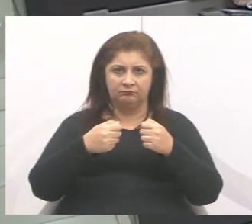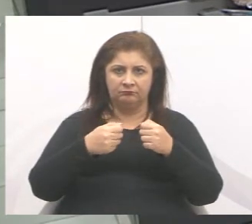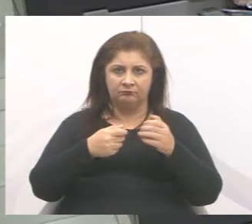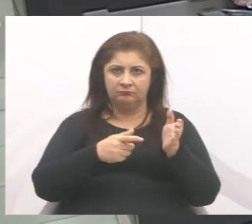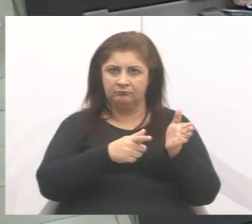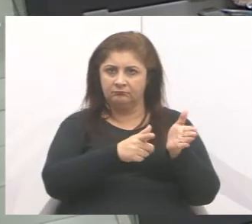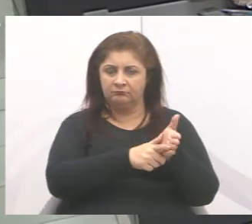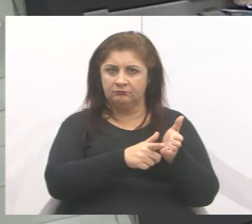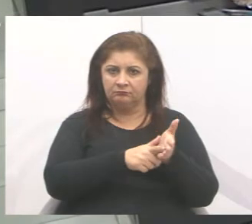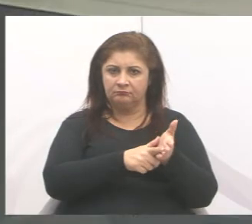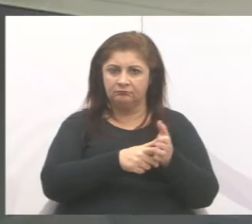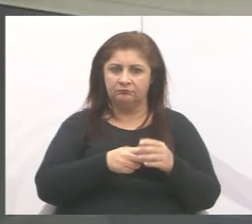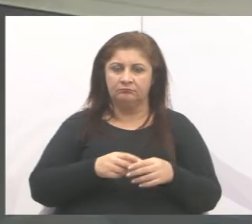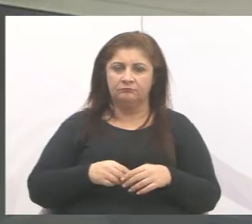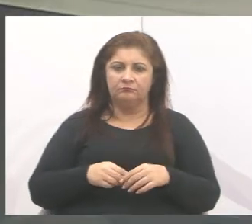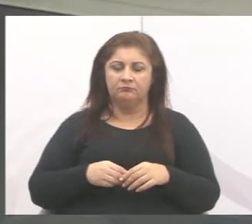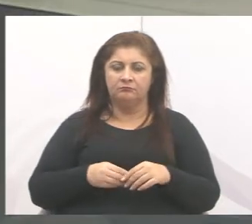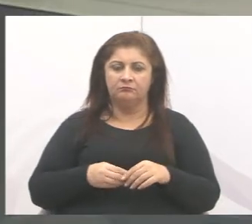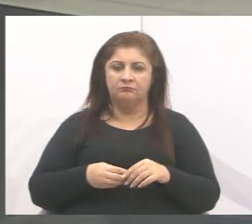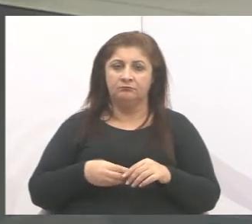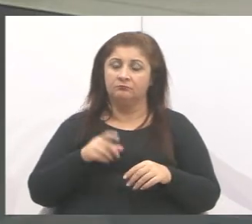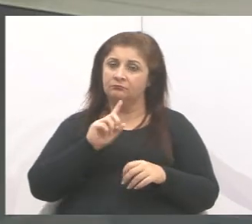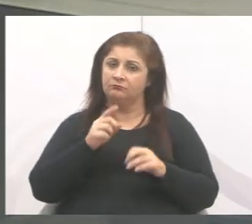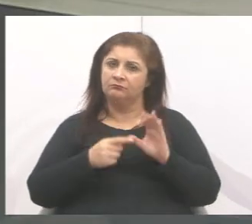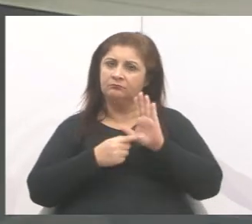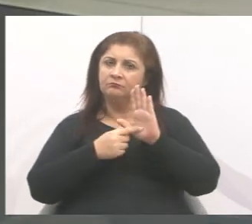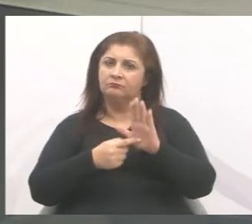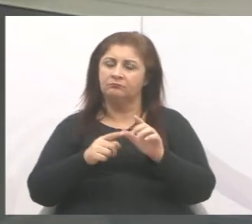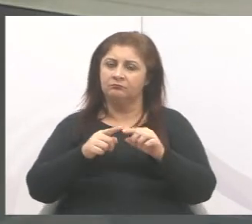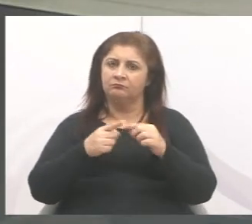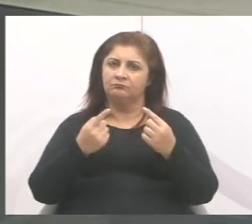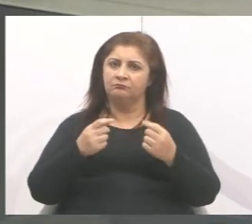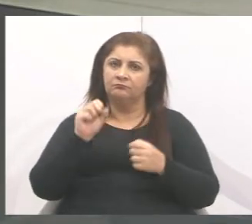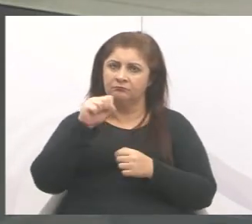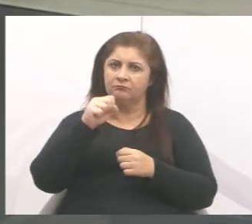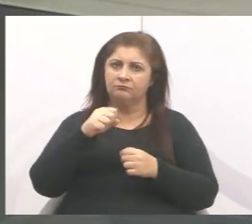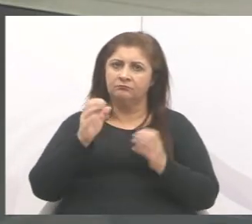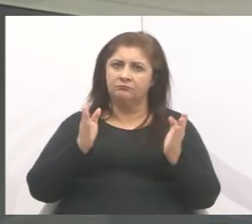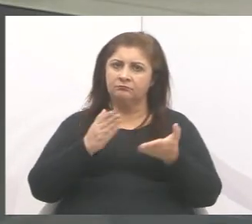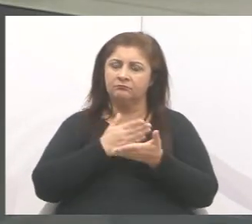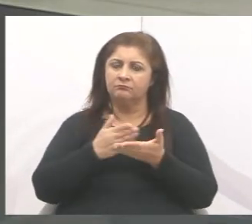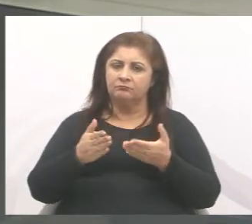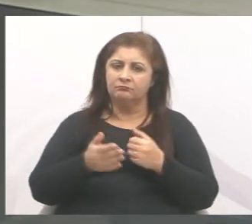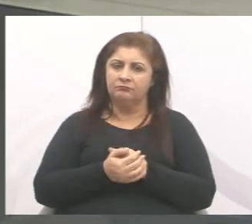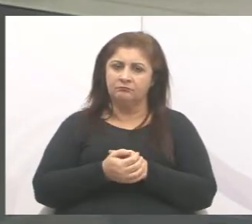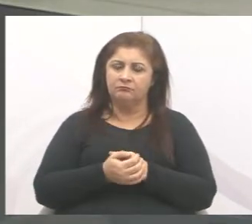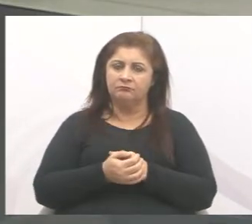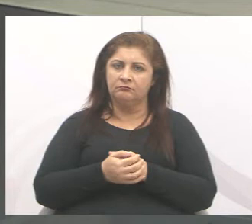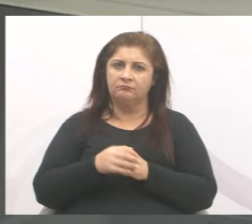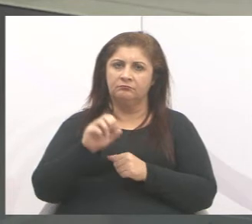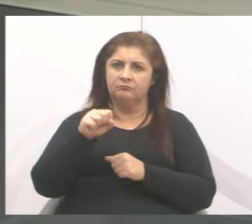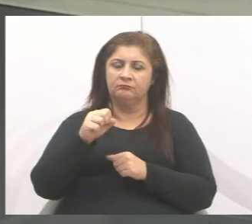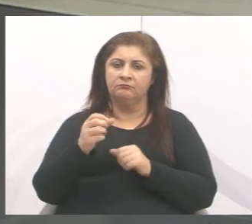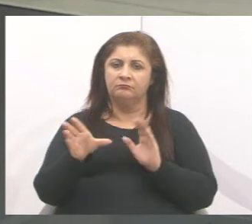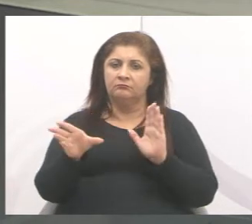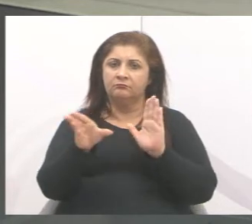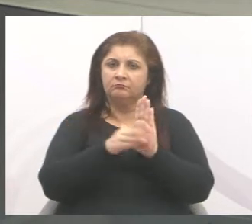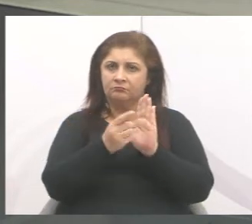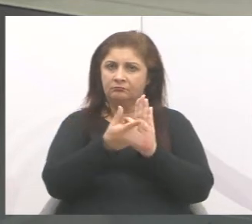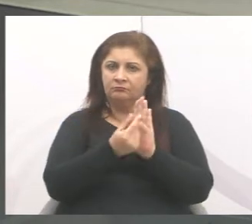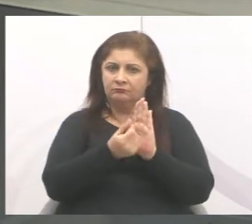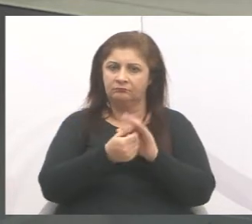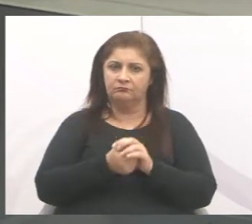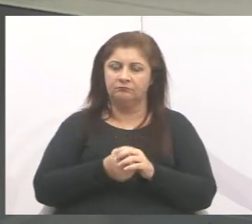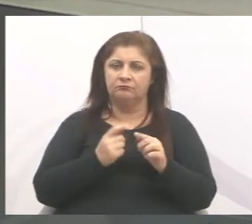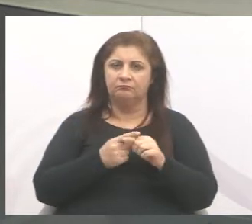vai... Vai fazer assim mesmo. Ela não está aqui na apresentação, mas ela vai ser contemplada assim, inclusive com emenda impositiva dessa casa. É porque